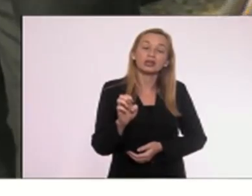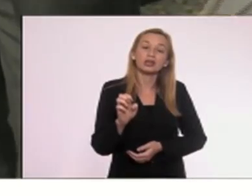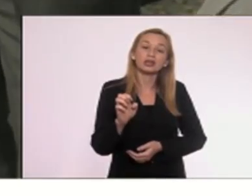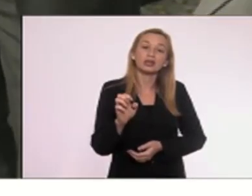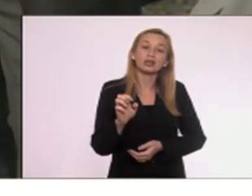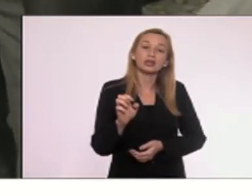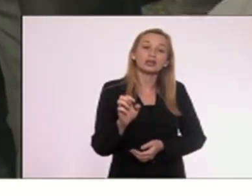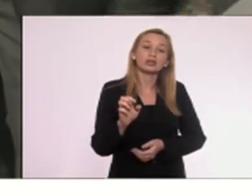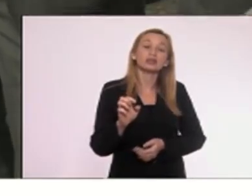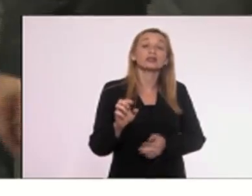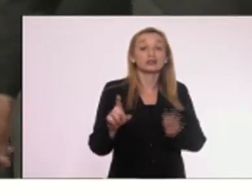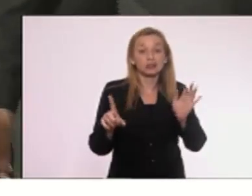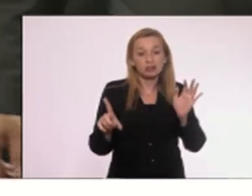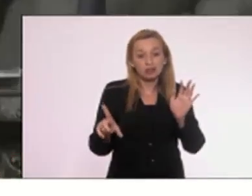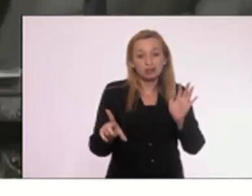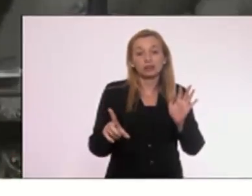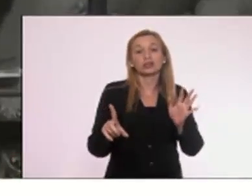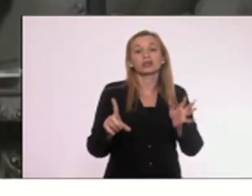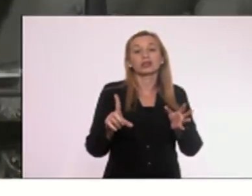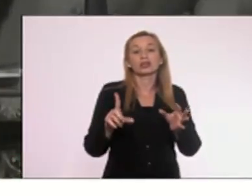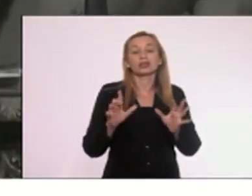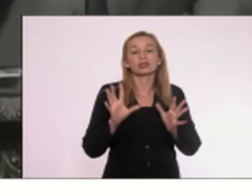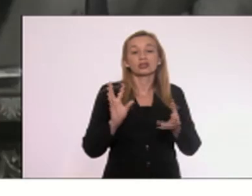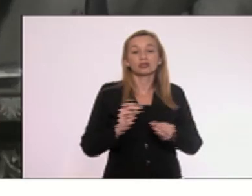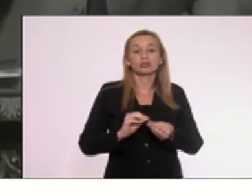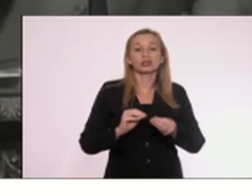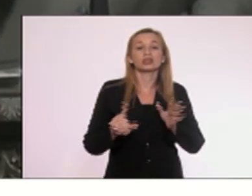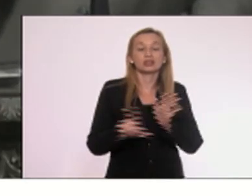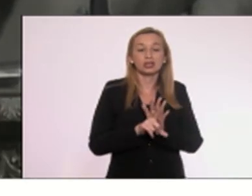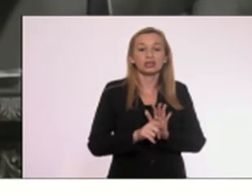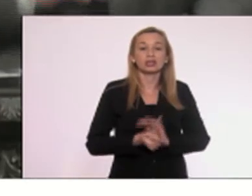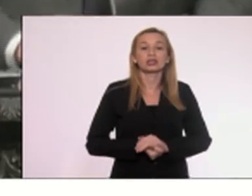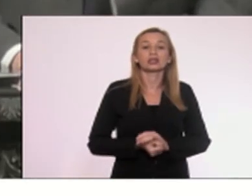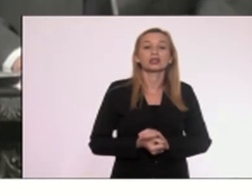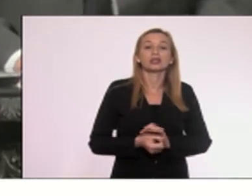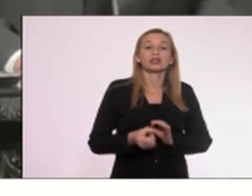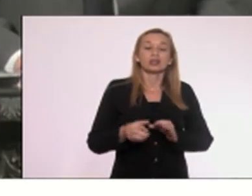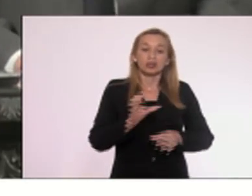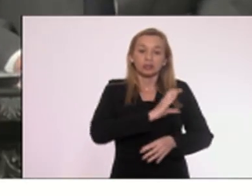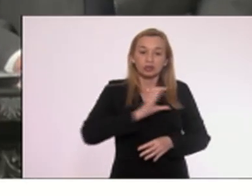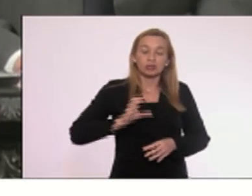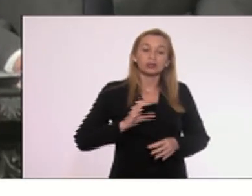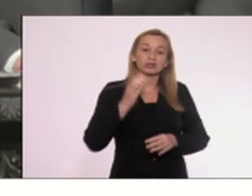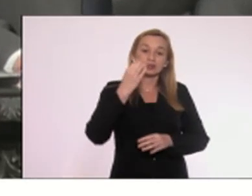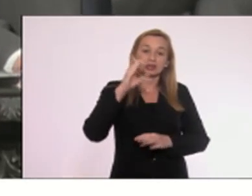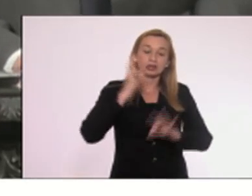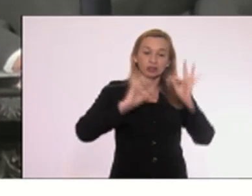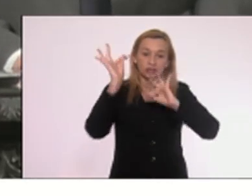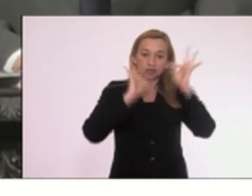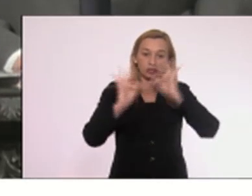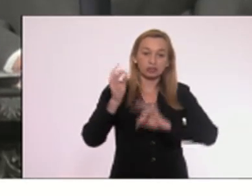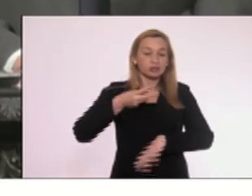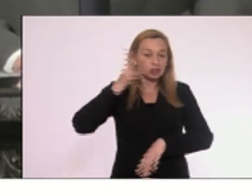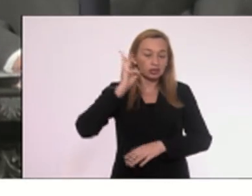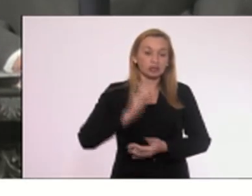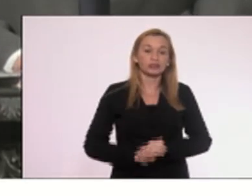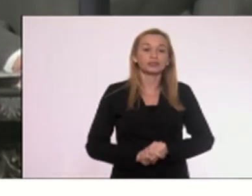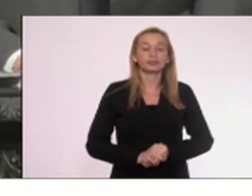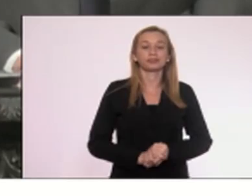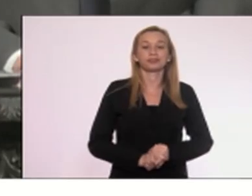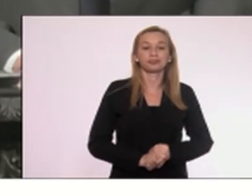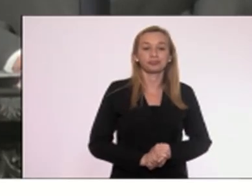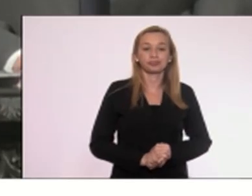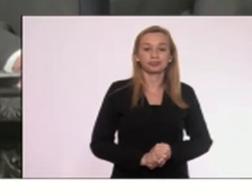definido nesta lei. Pela Comissão de Ciência e Tecnologia, deputado Valdec Carneiro.